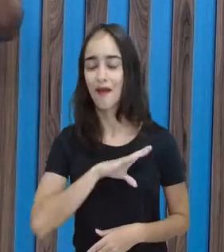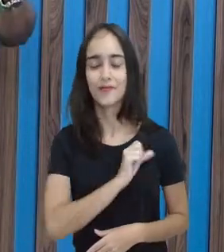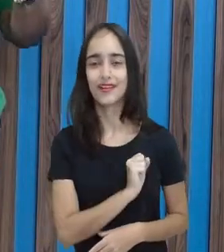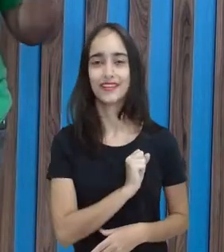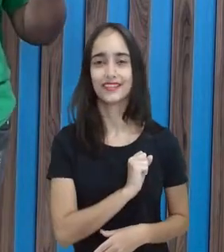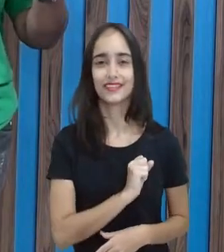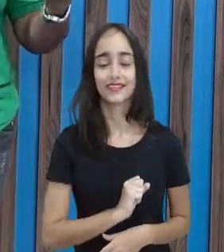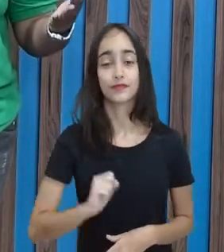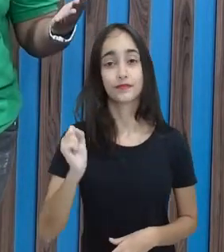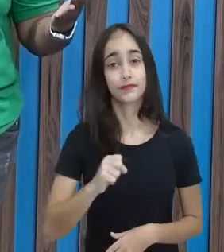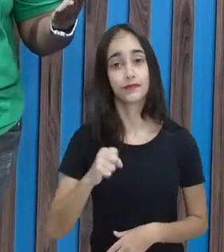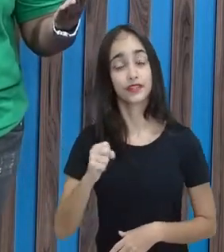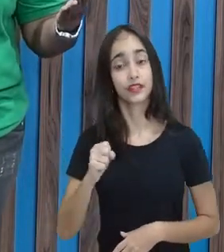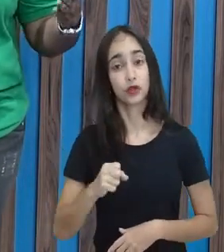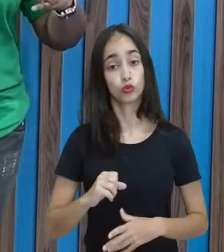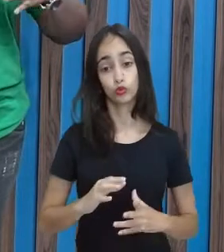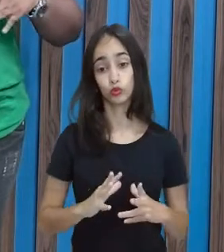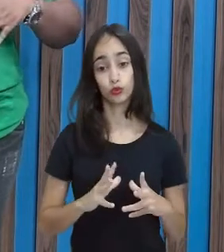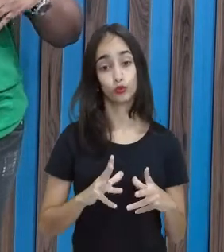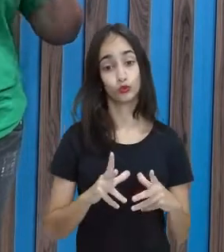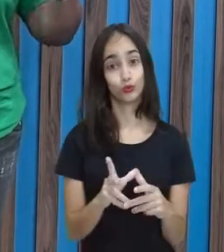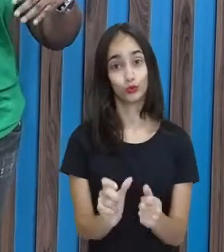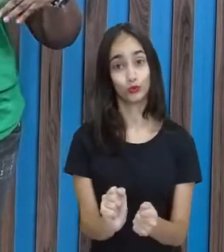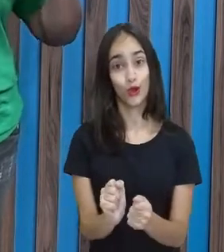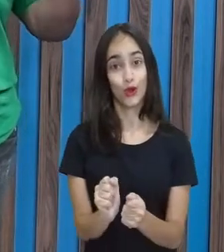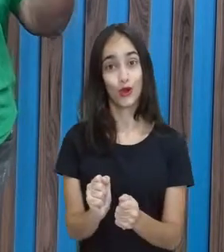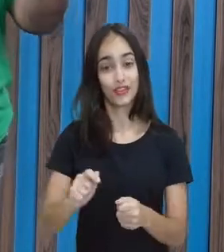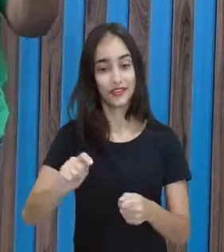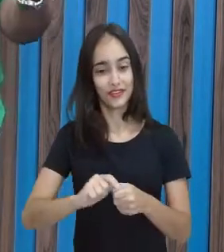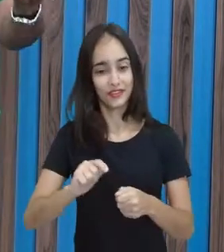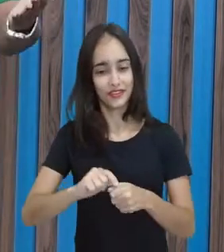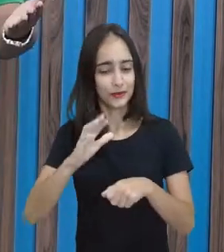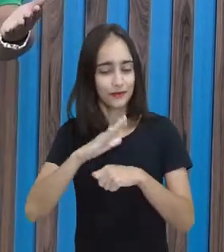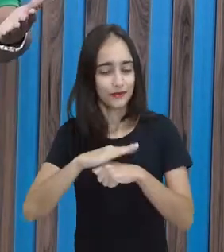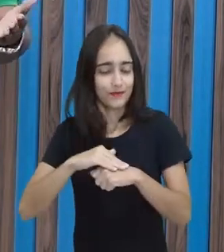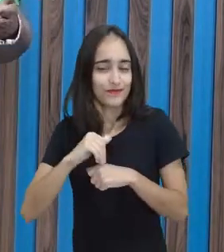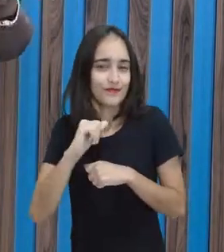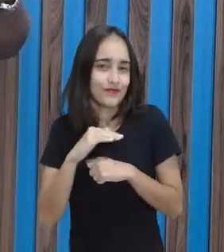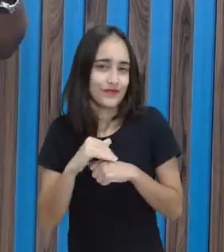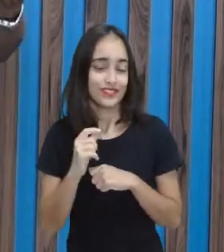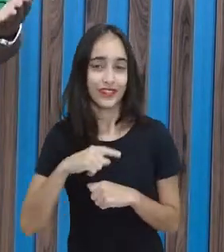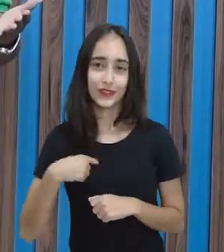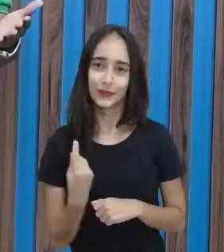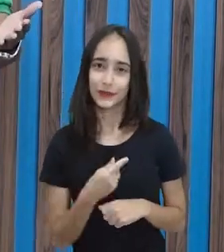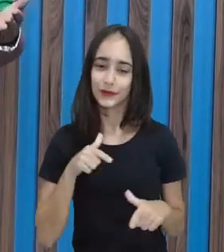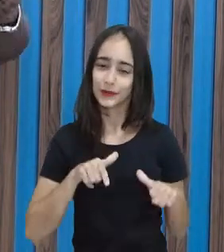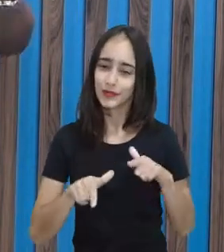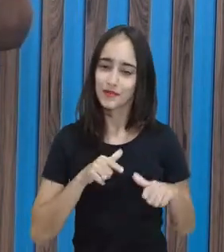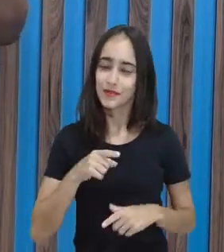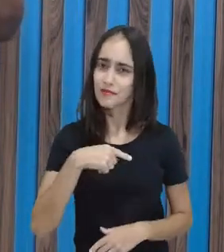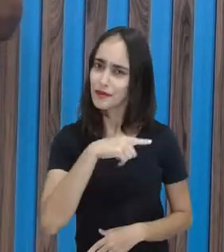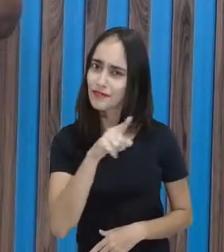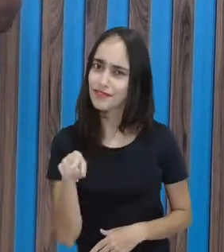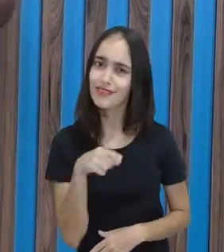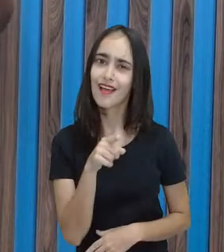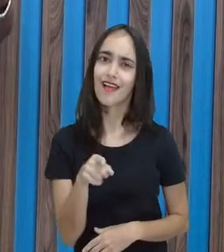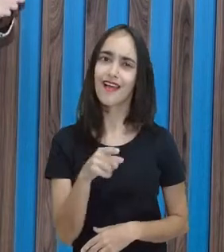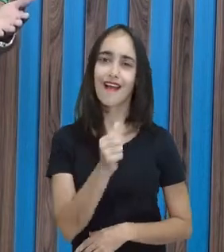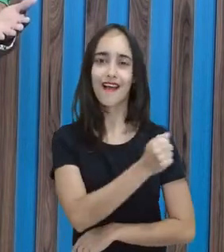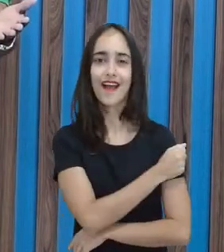Tudo é feito com bastante carinho. Nós trabalhamos para vocês, tanto os alunos quanto os nossos colegas